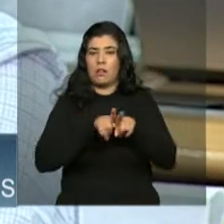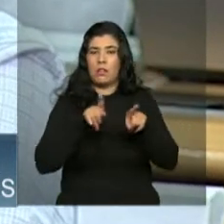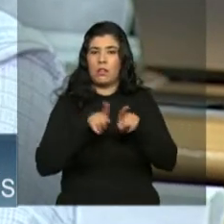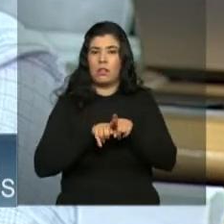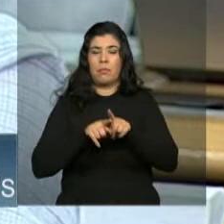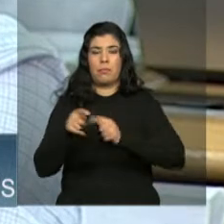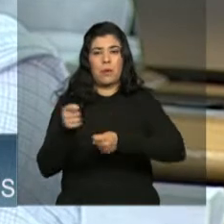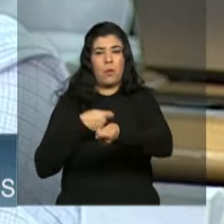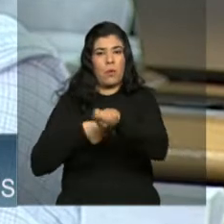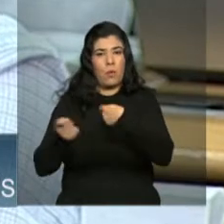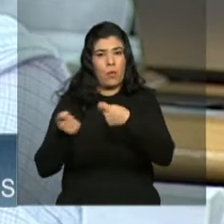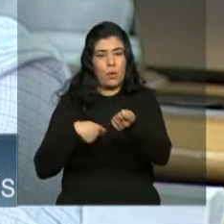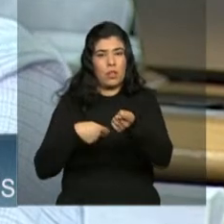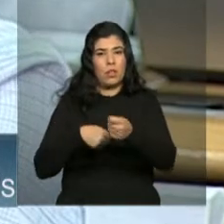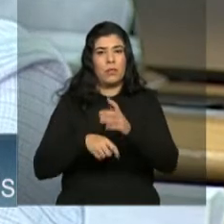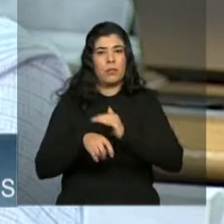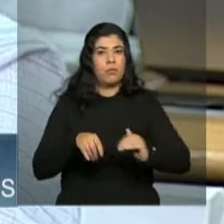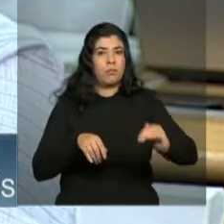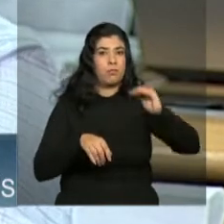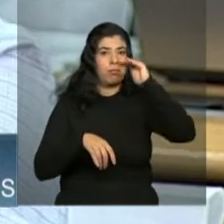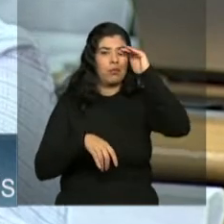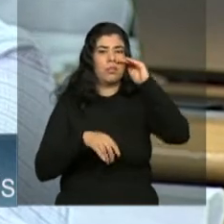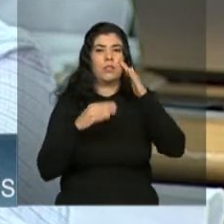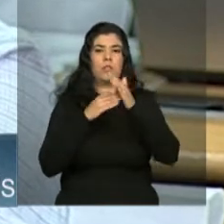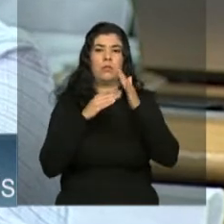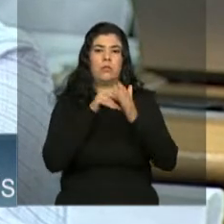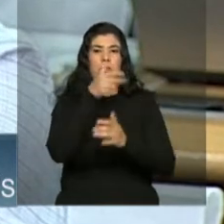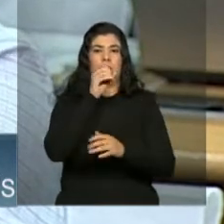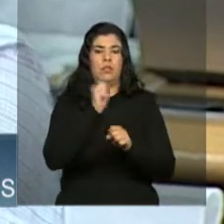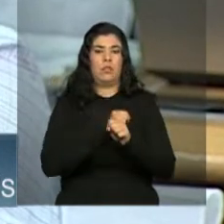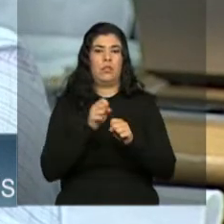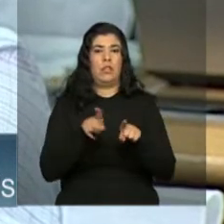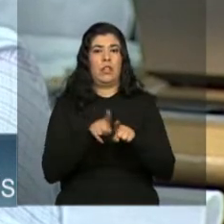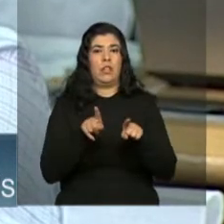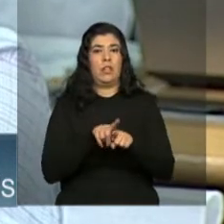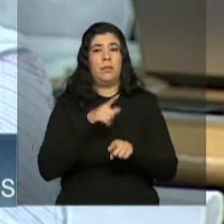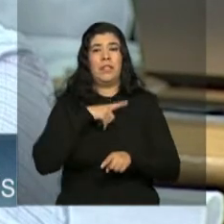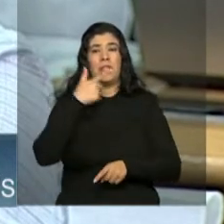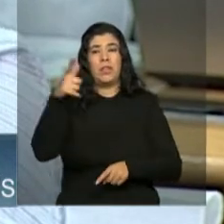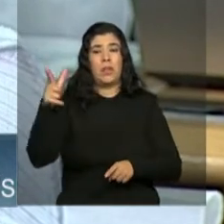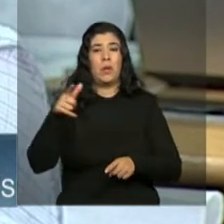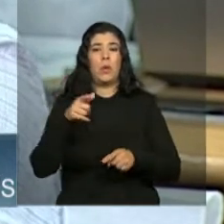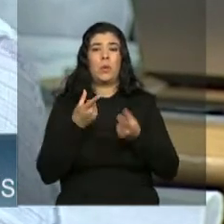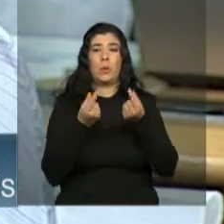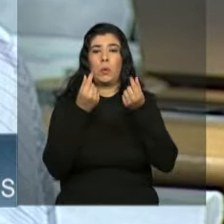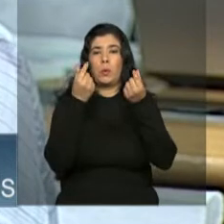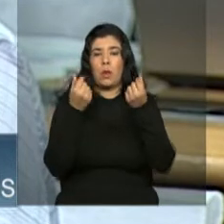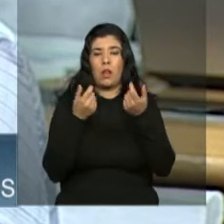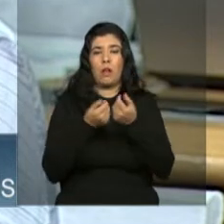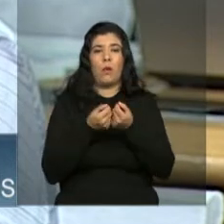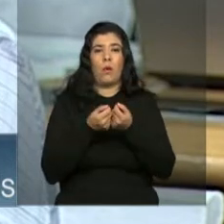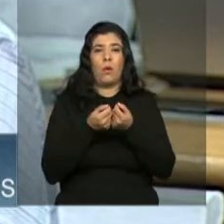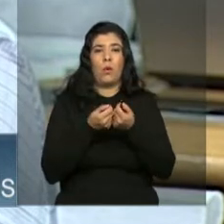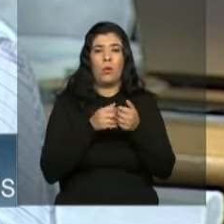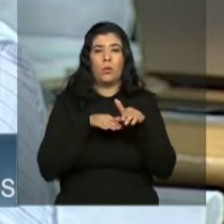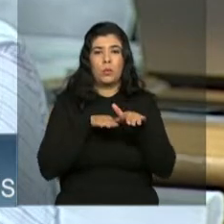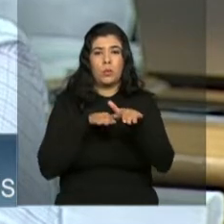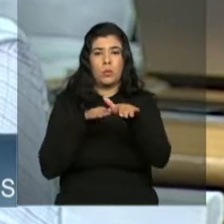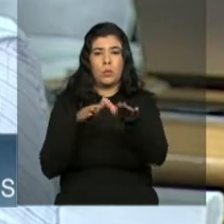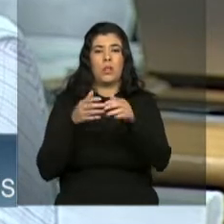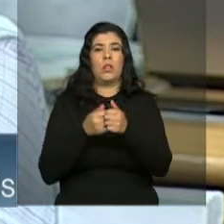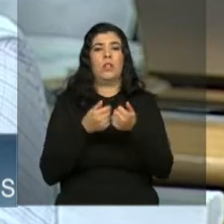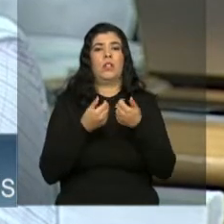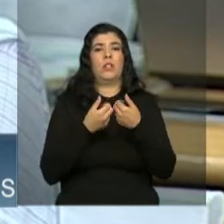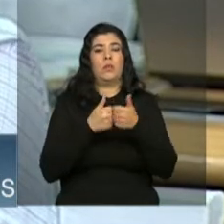é o maior o maior patamar e nos últimos dez anos fora que preço de administrados transporte urbano água energia